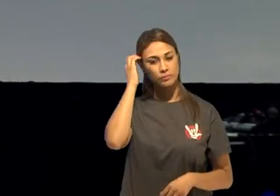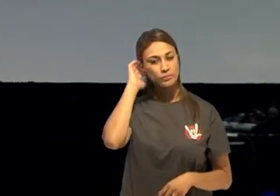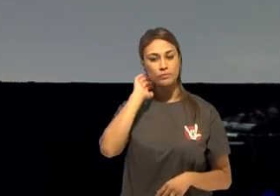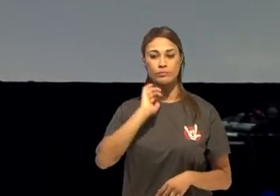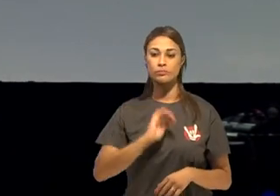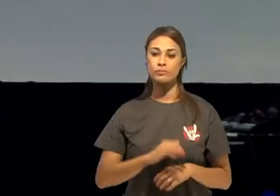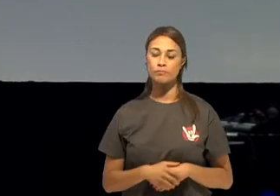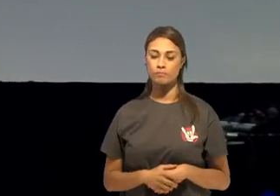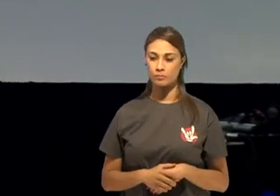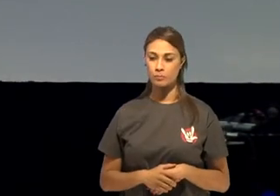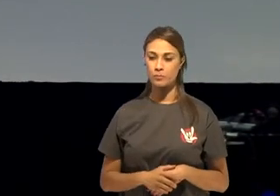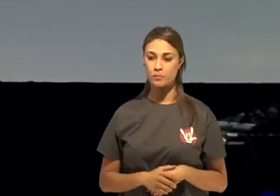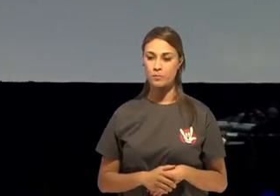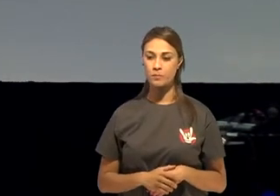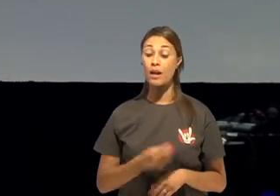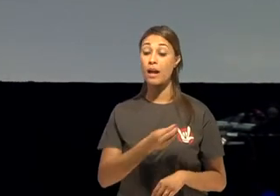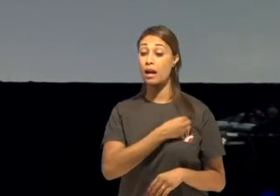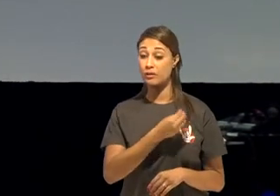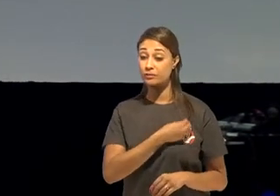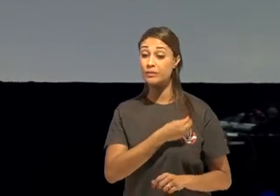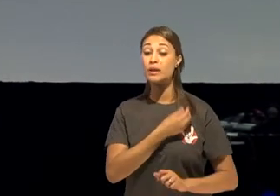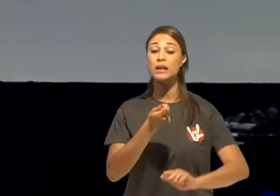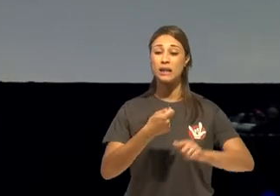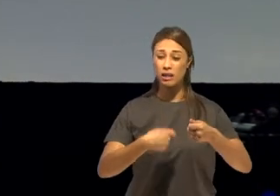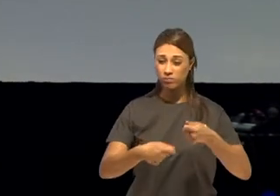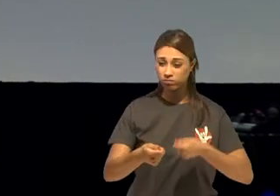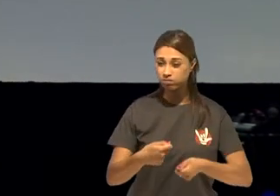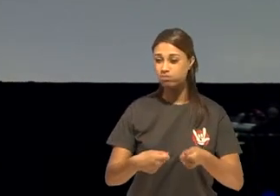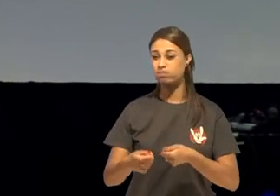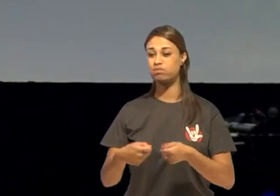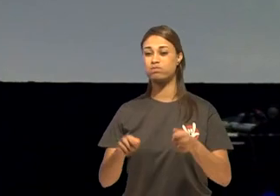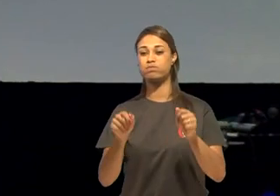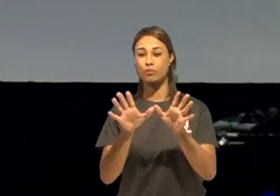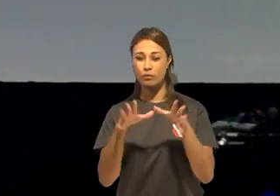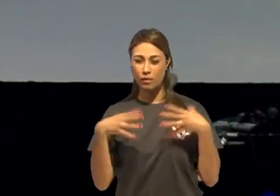vida familiar, financeiramente, emocionalmente.